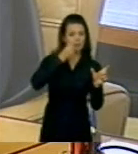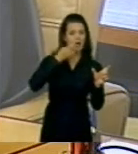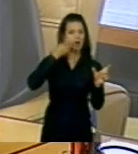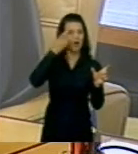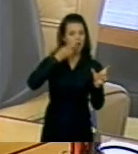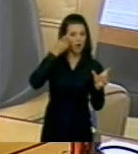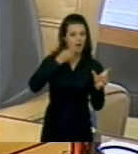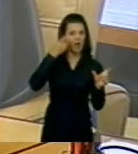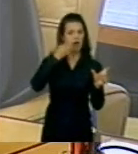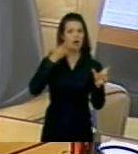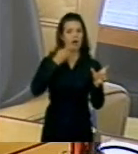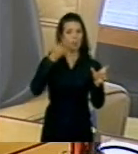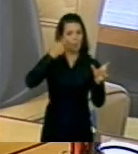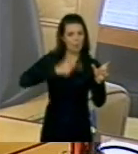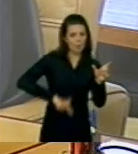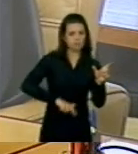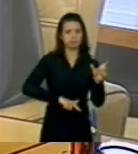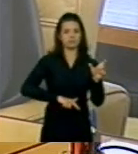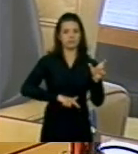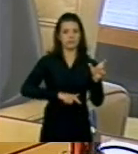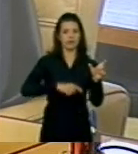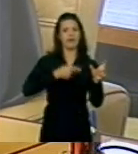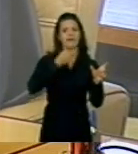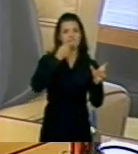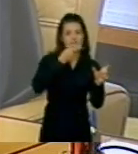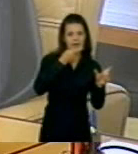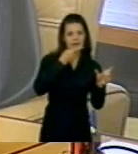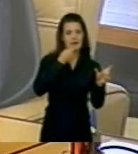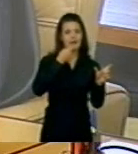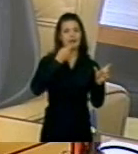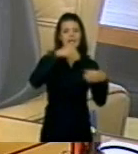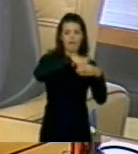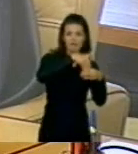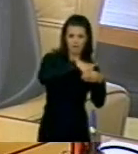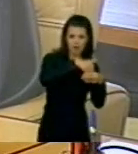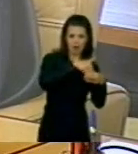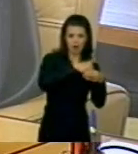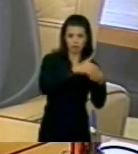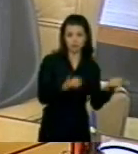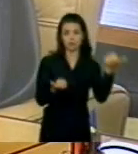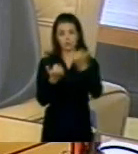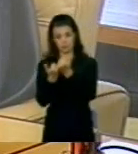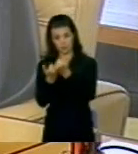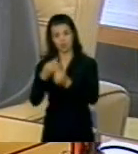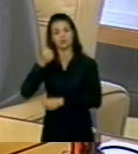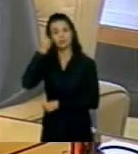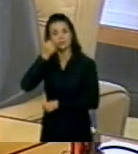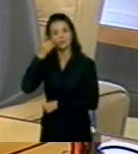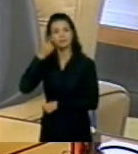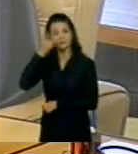senadores são invioláveis por suas opiniões, palavras e votos" pela expressão "os deputados e senadores são